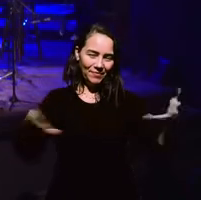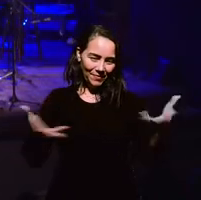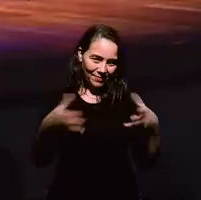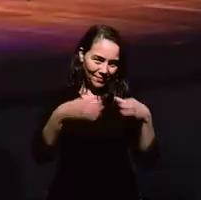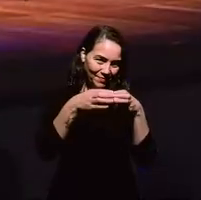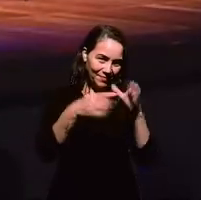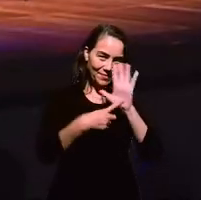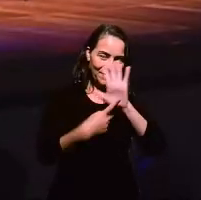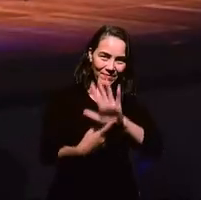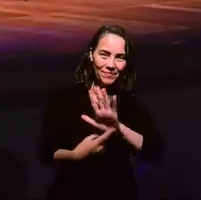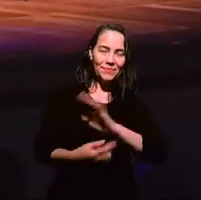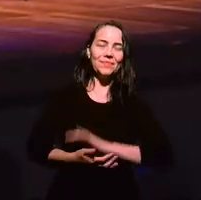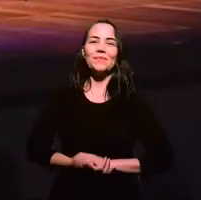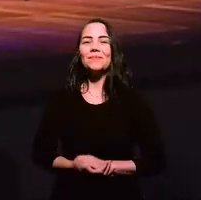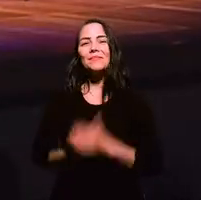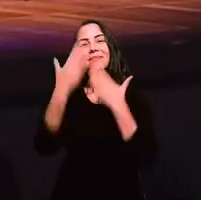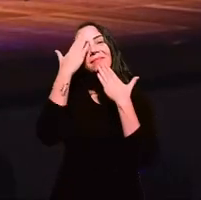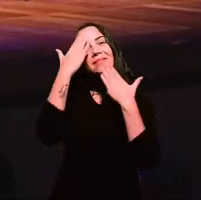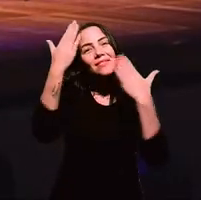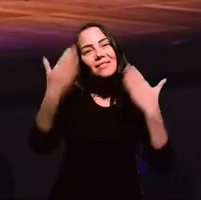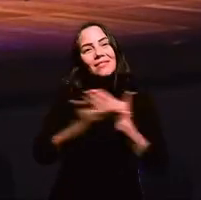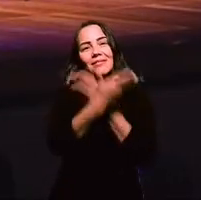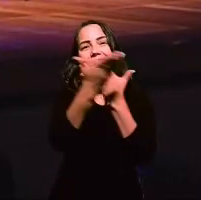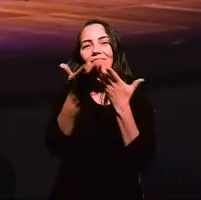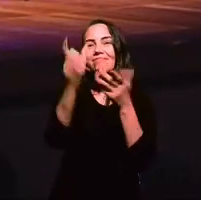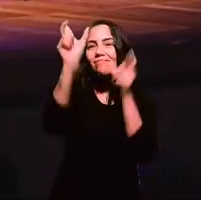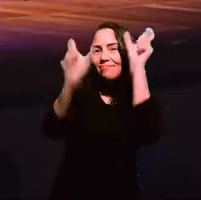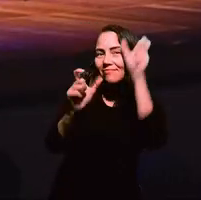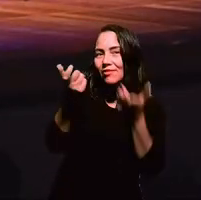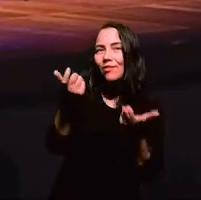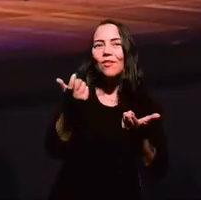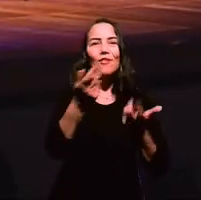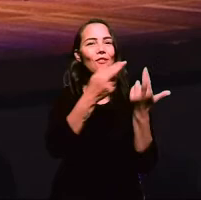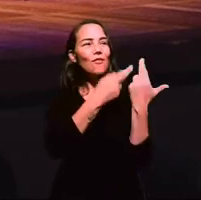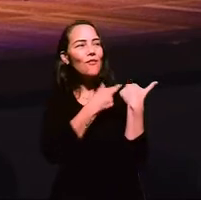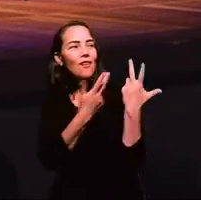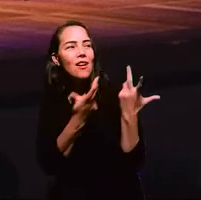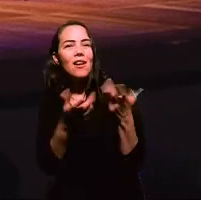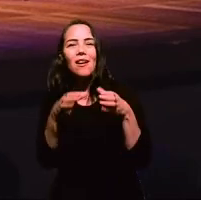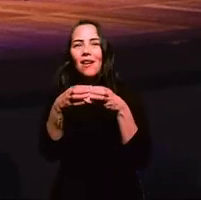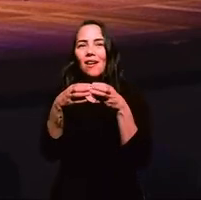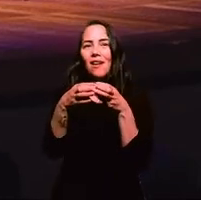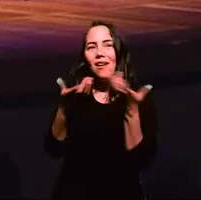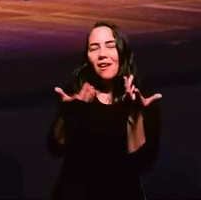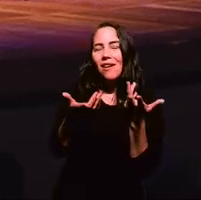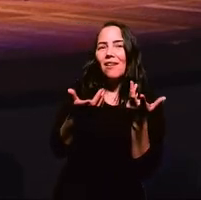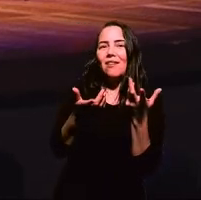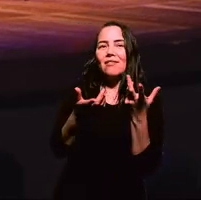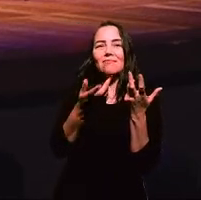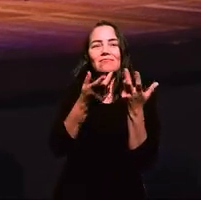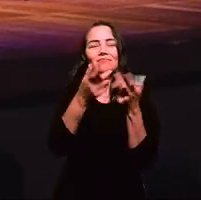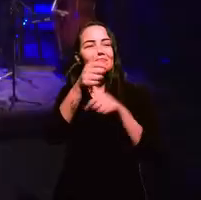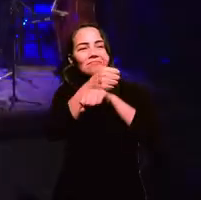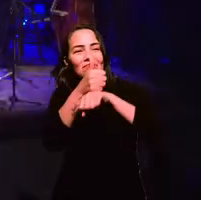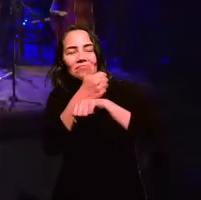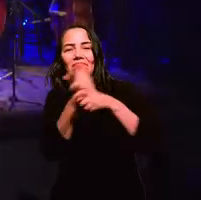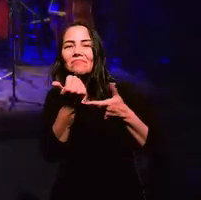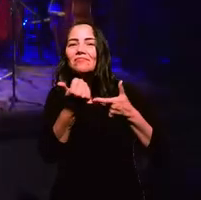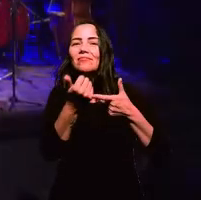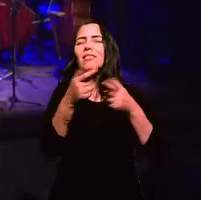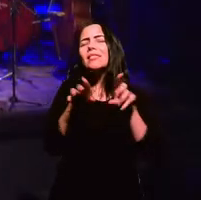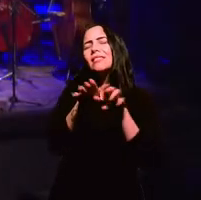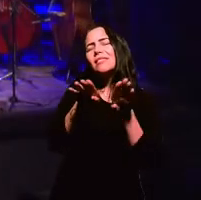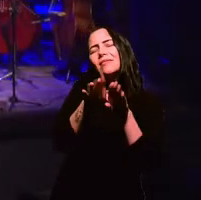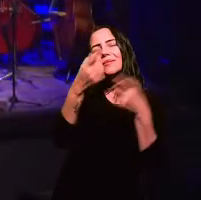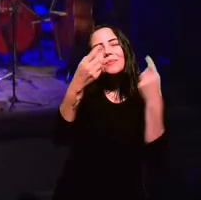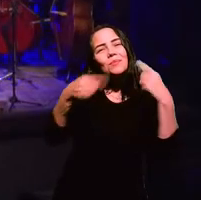concerto de hoje. Obrigado aos dirigentes, conselheiros, colaboradores e aos